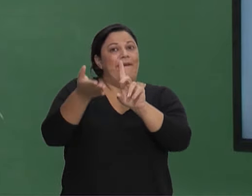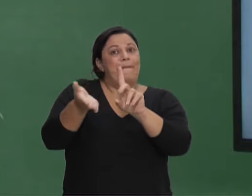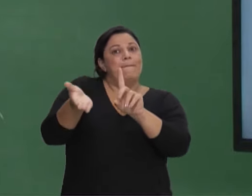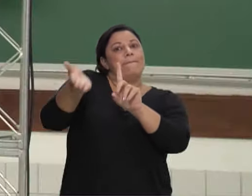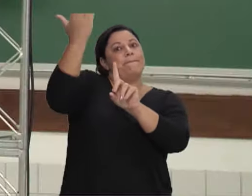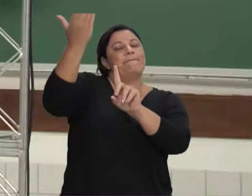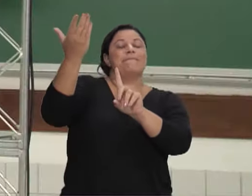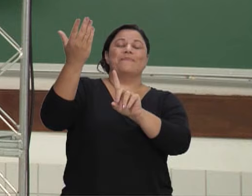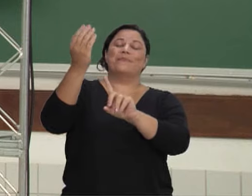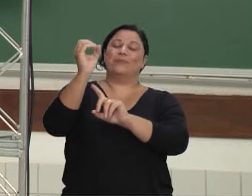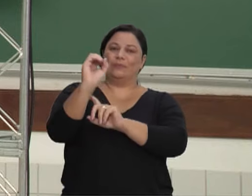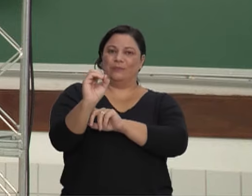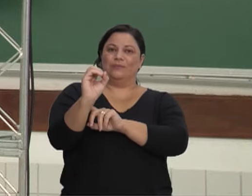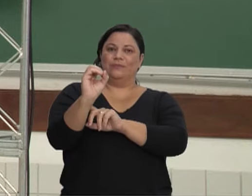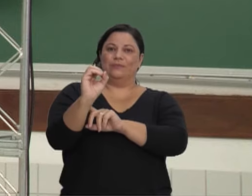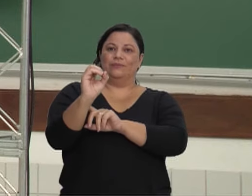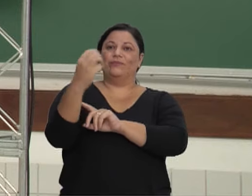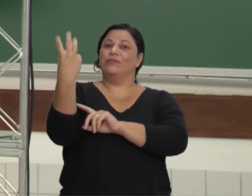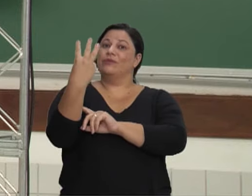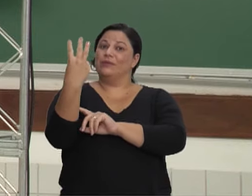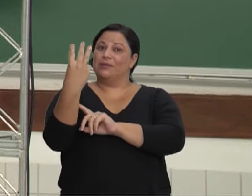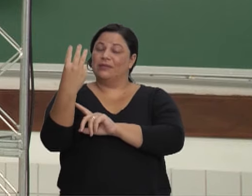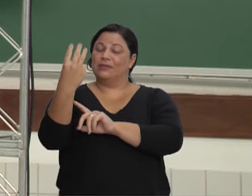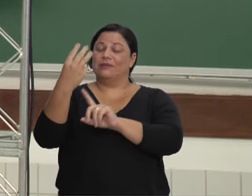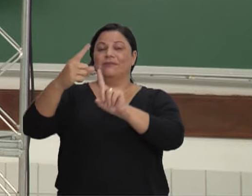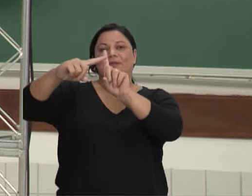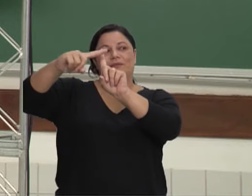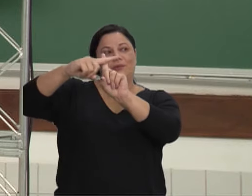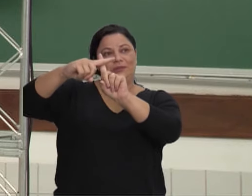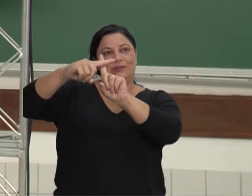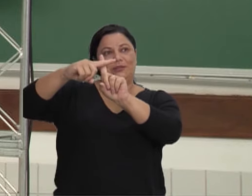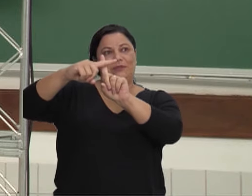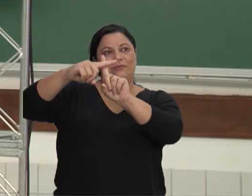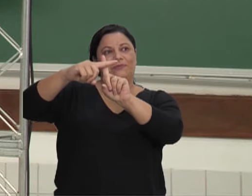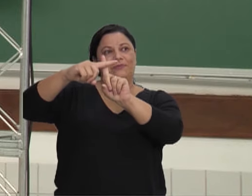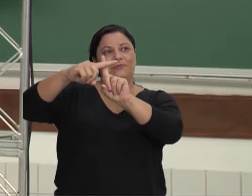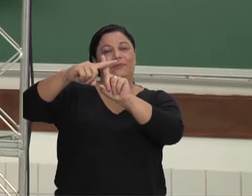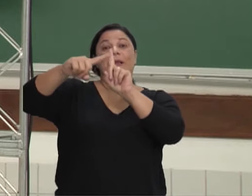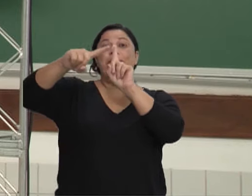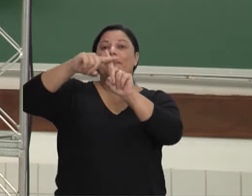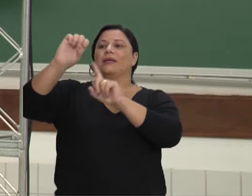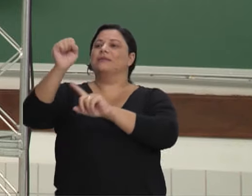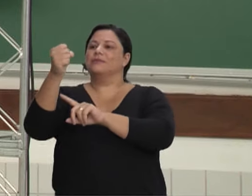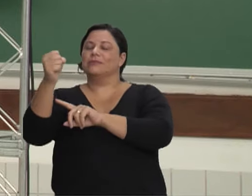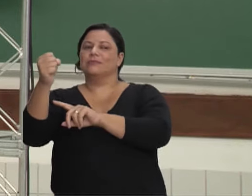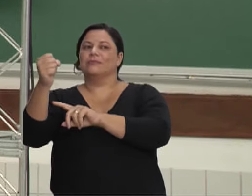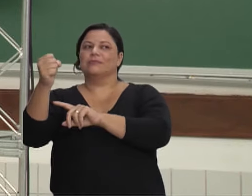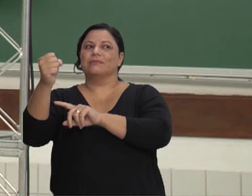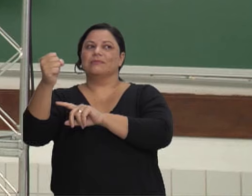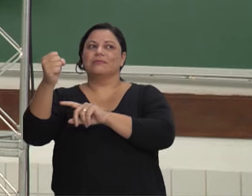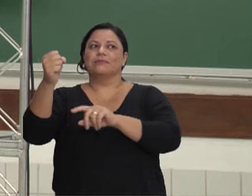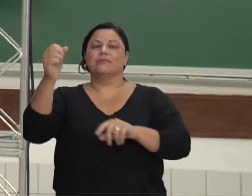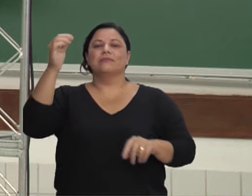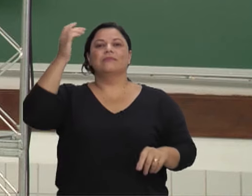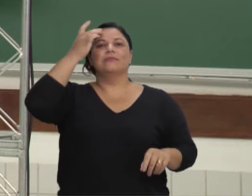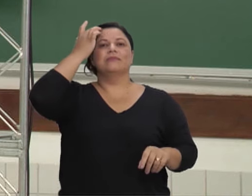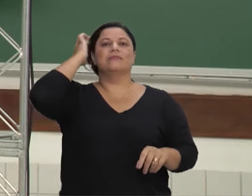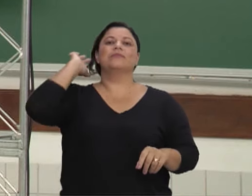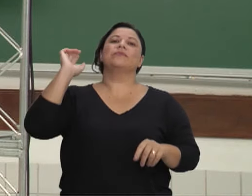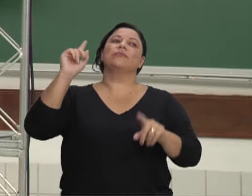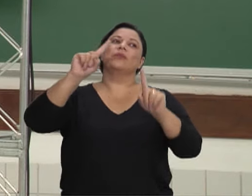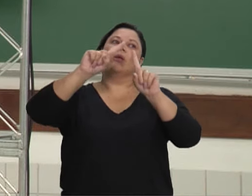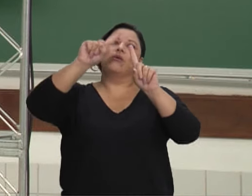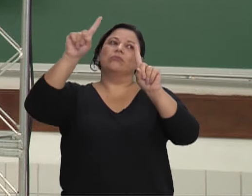3 aqui vai ser positivo também. Mais 8. Vou passar o 8 para